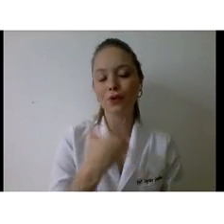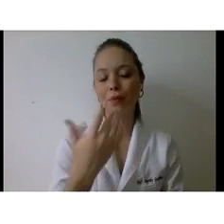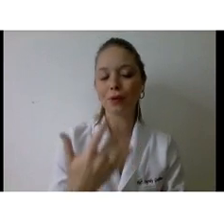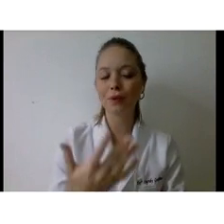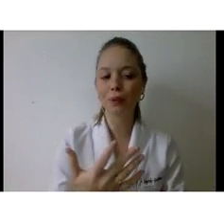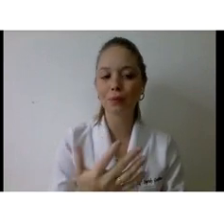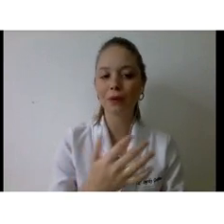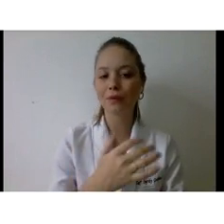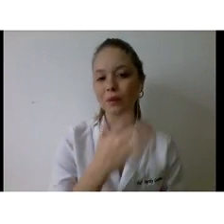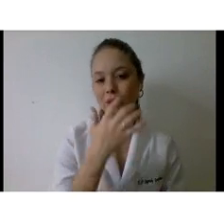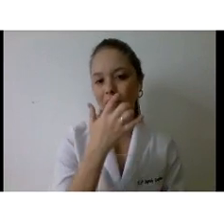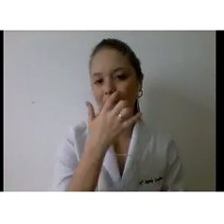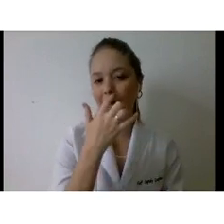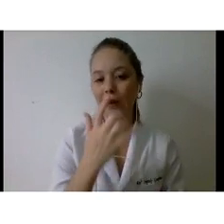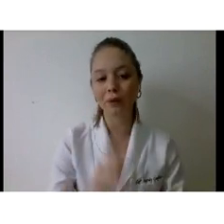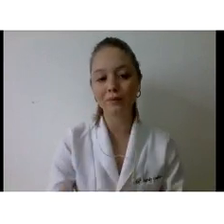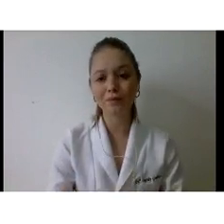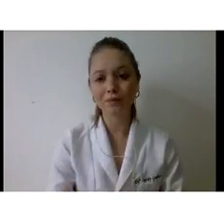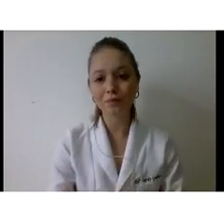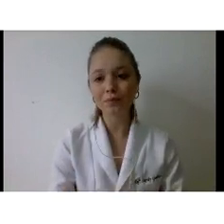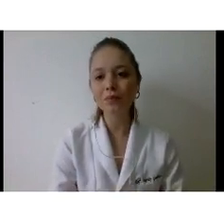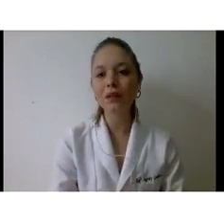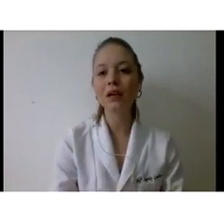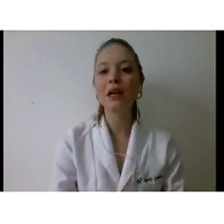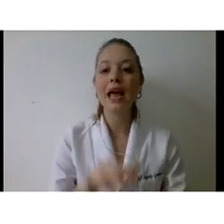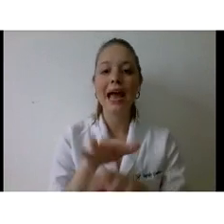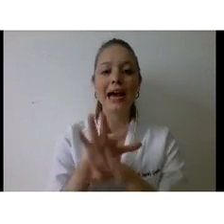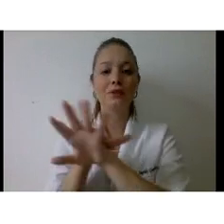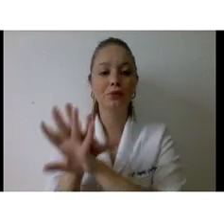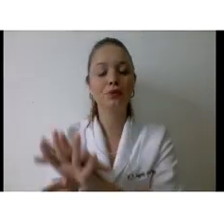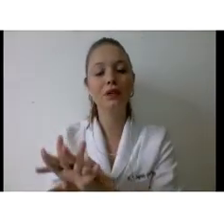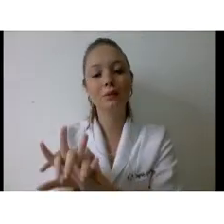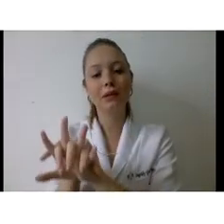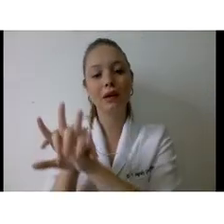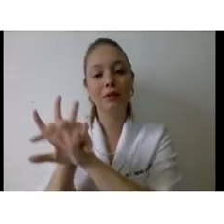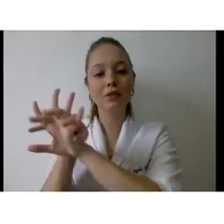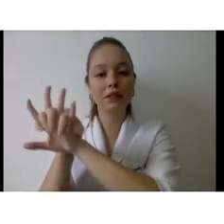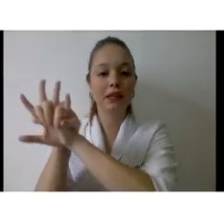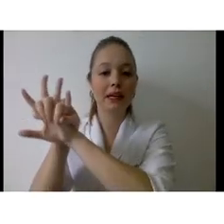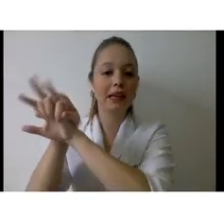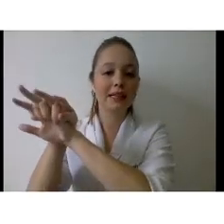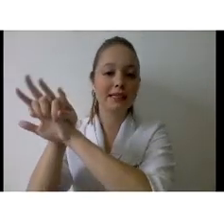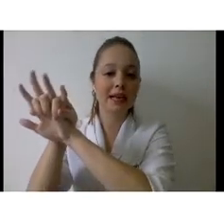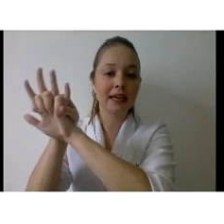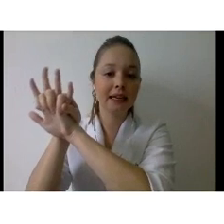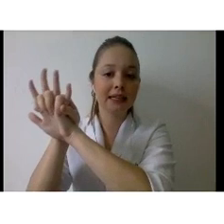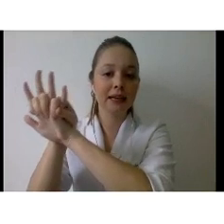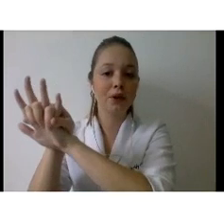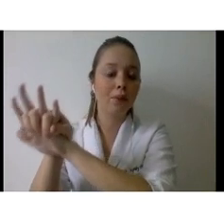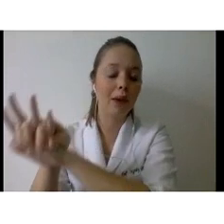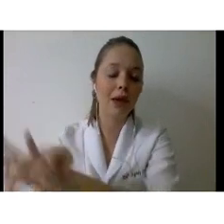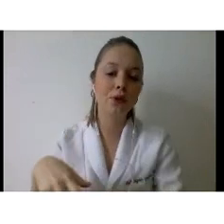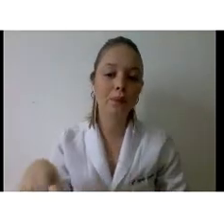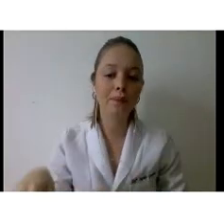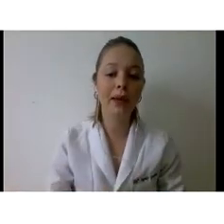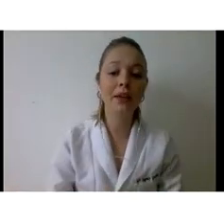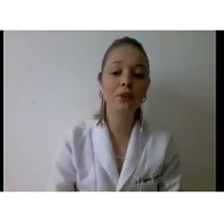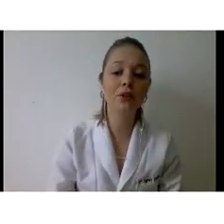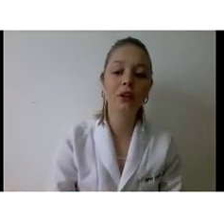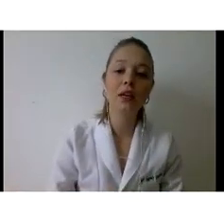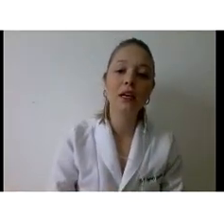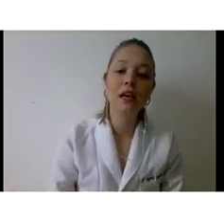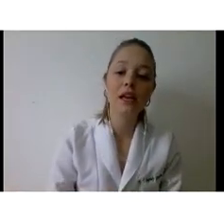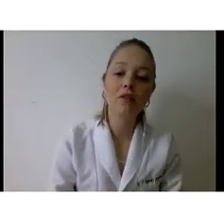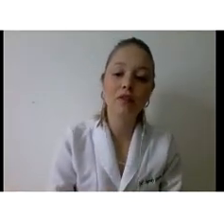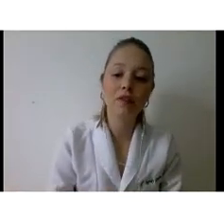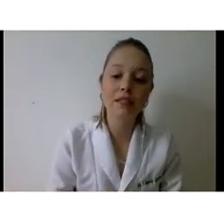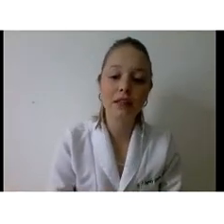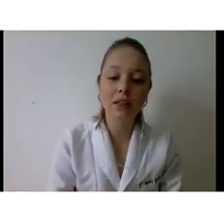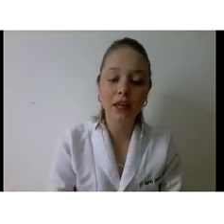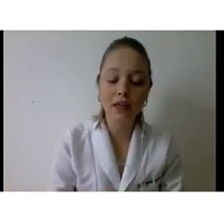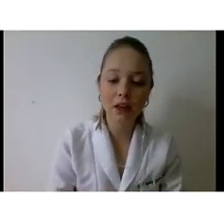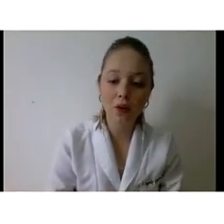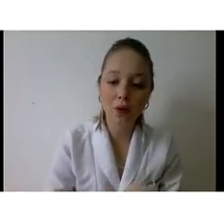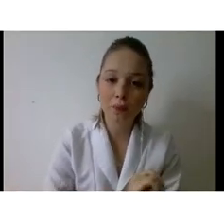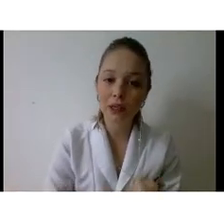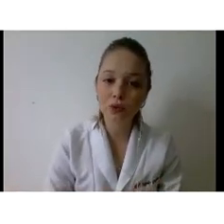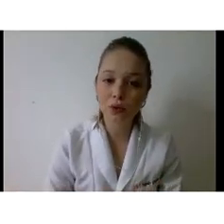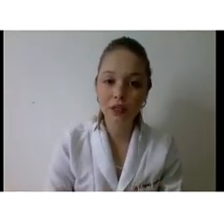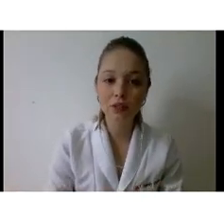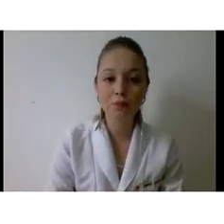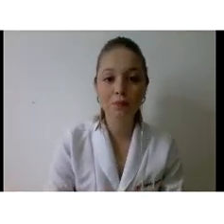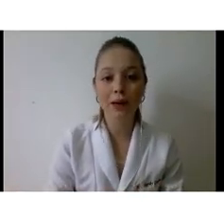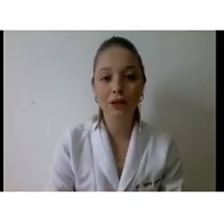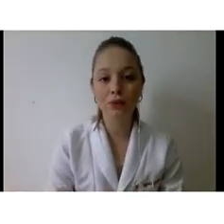gente aprende, como eu ensino para vocês na aula, é as duas mãos entrelaçadas, né, no meio do peito, e eu vou fazer